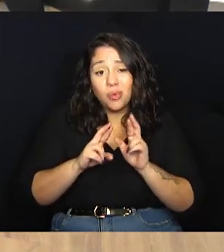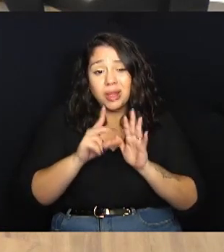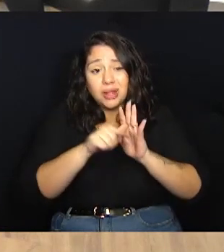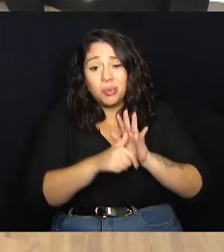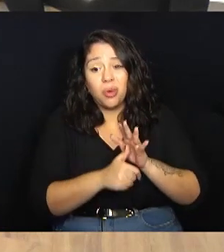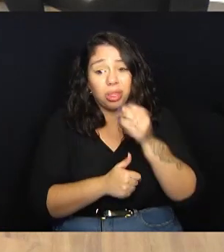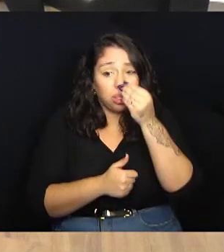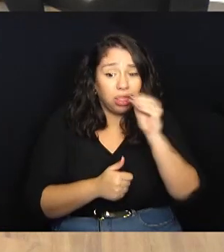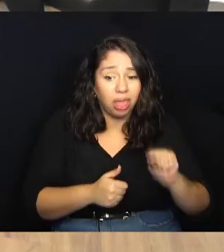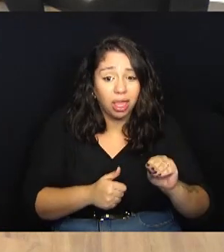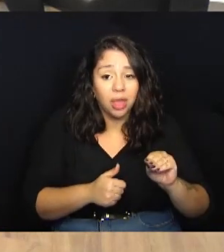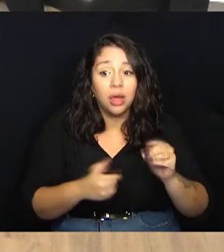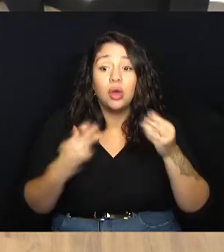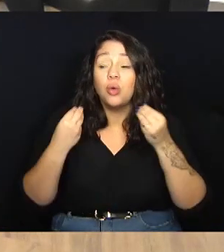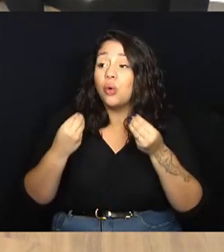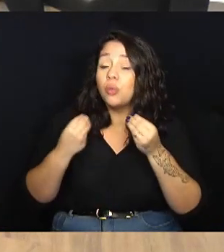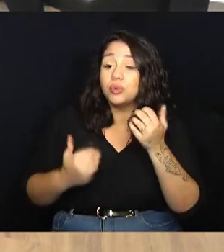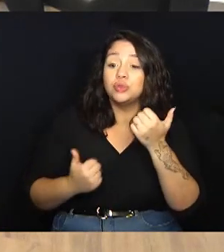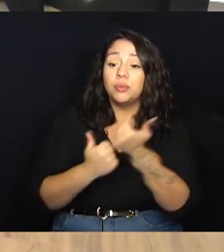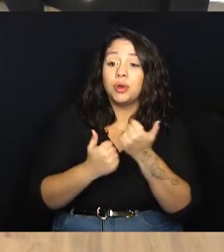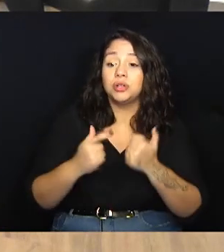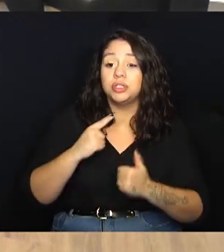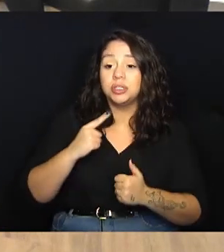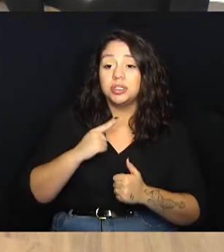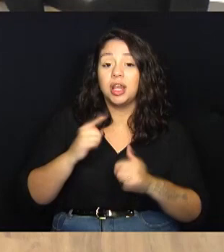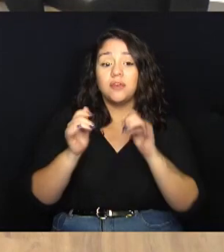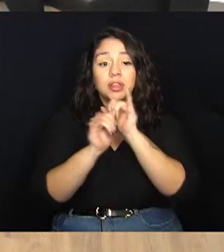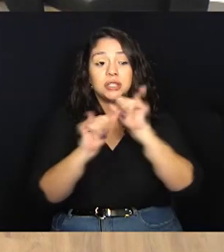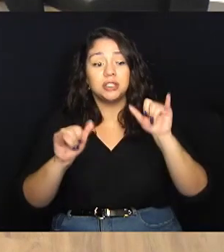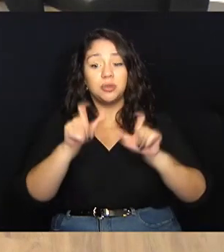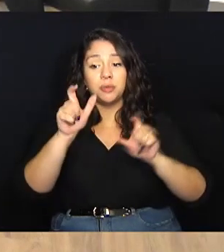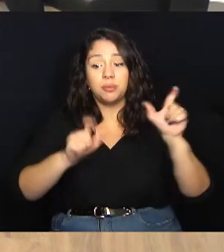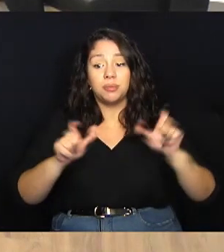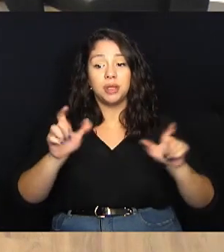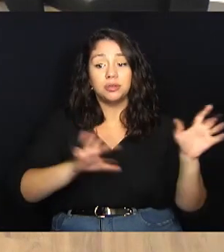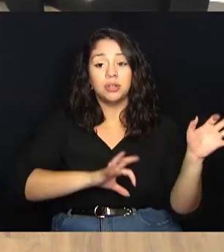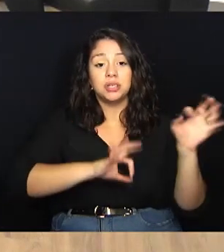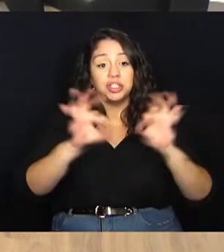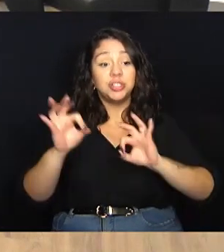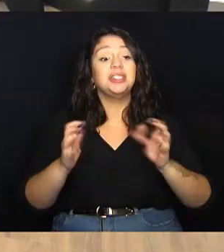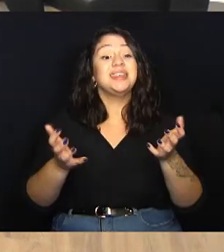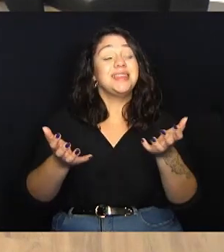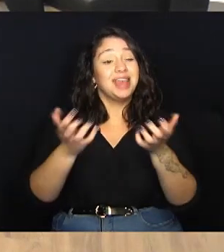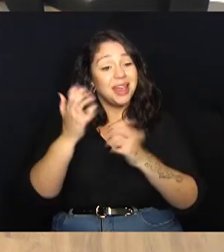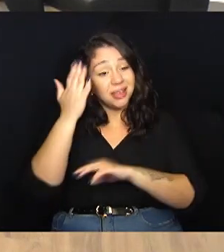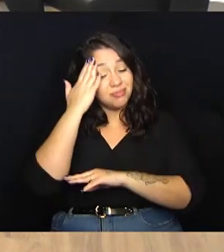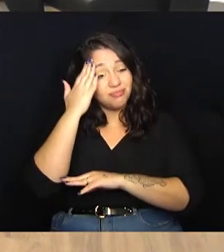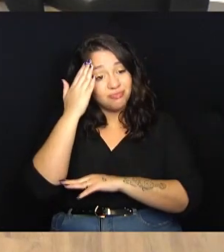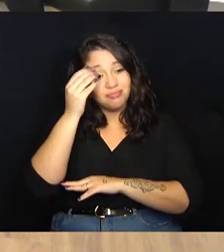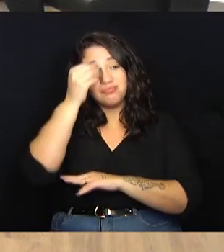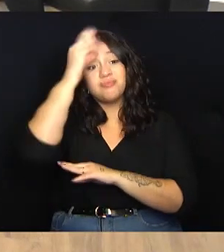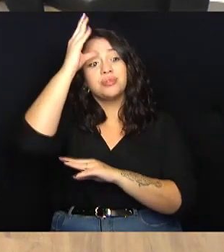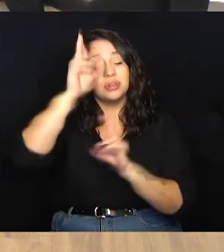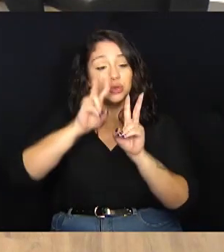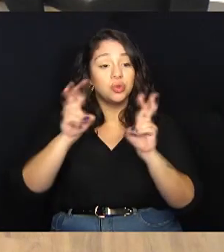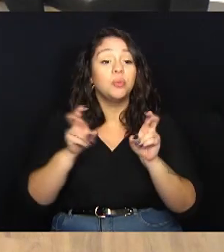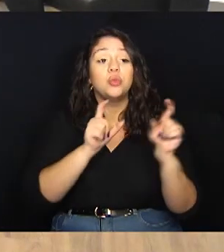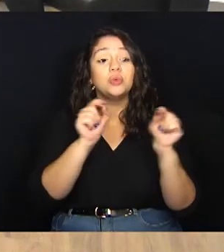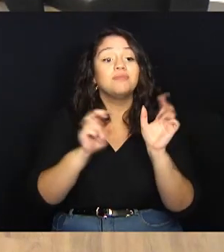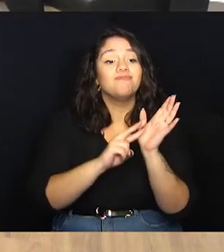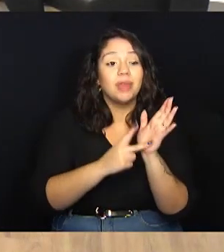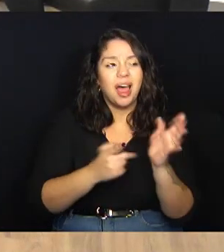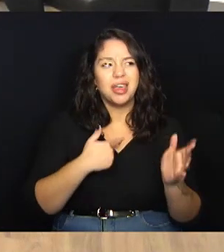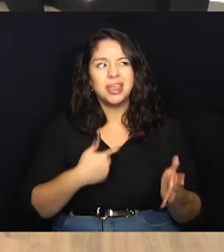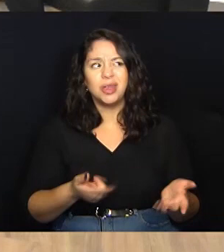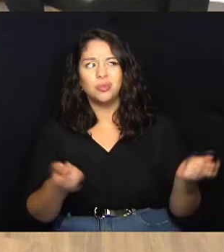conseguem dar esse suporte? O que você diria para quem está assistindo e quer saber mais sobre o que é, para ver se, como se diz, será que eu dou